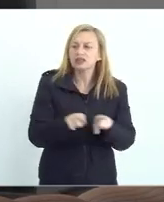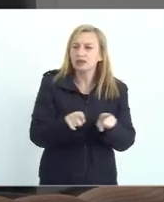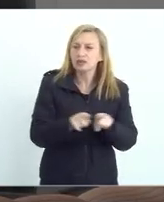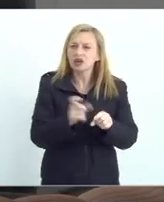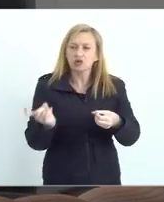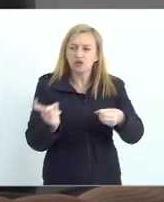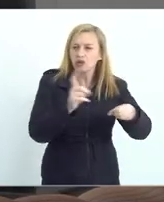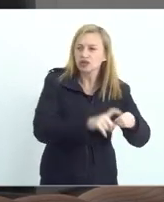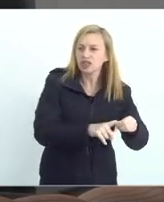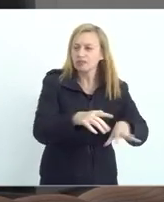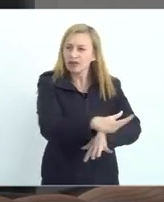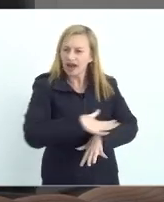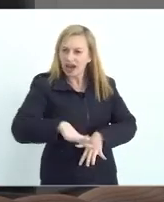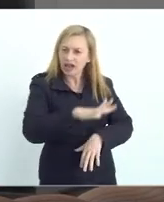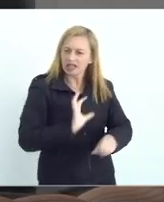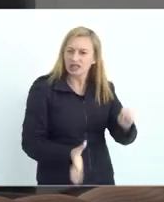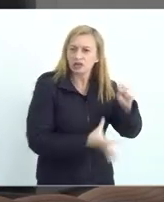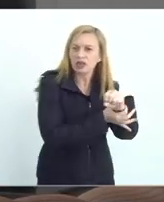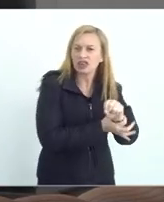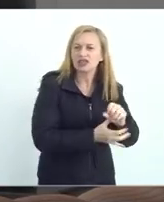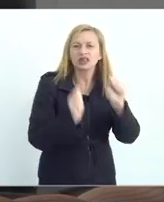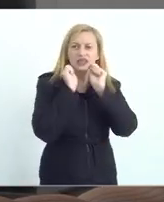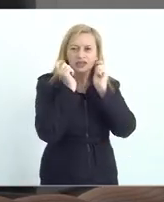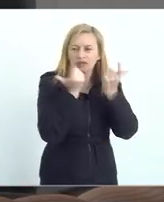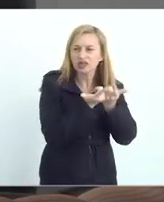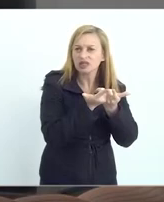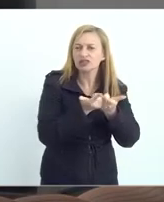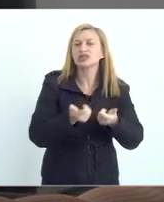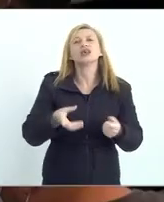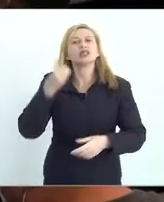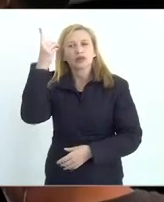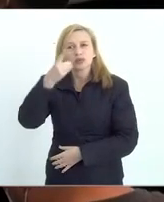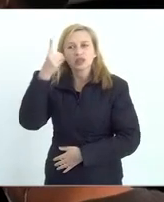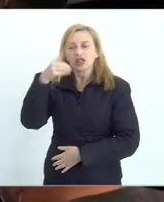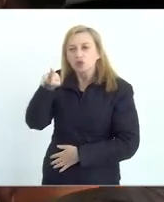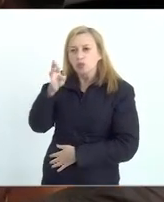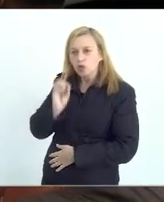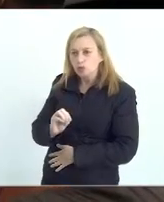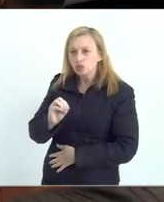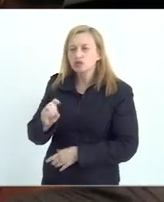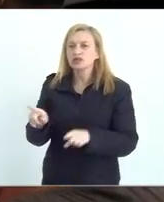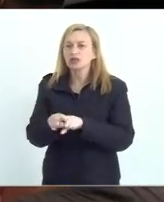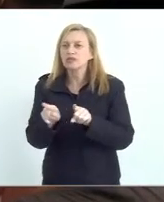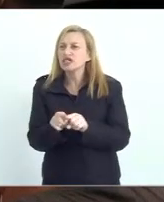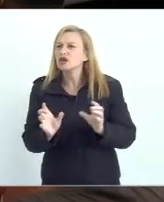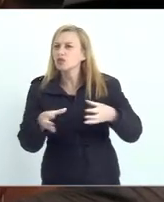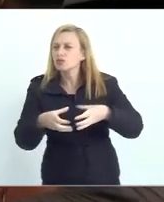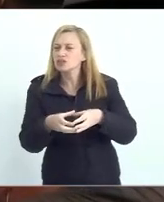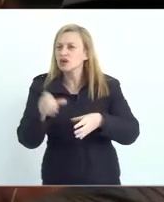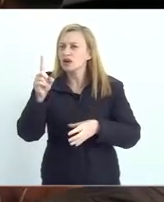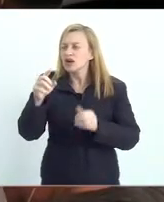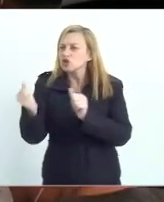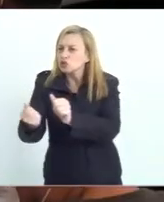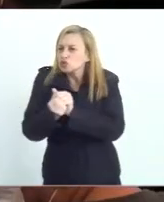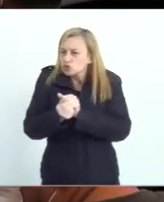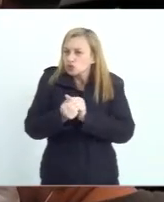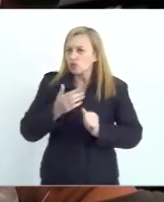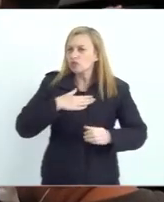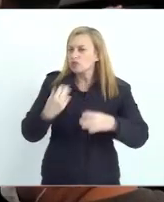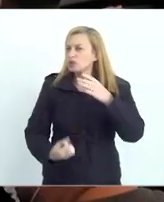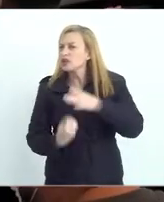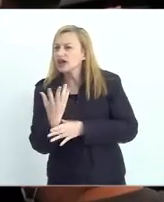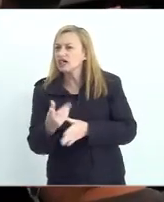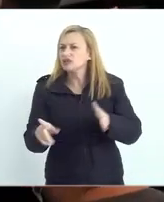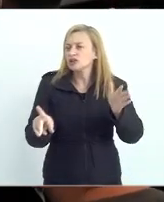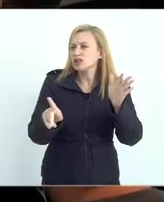vontade que as forças de segurança que na Assembleia Legislativa Deputado Bruno dauaire que Preside a comissão é autor comigo de algumas leis